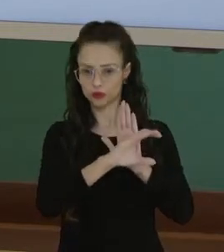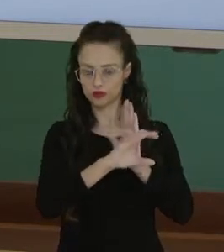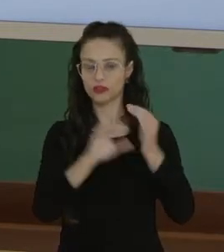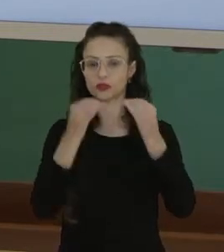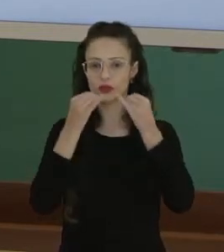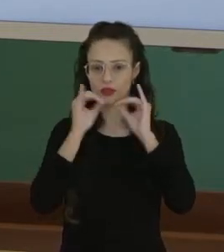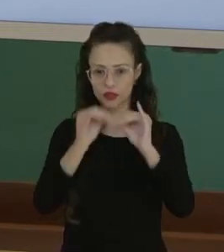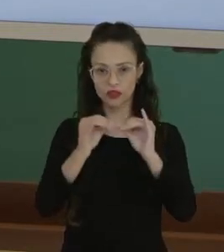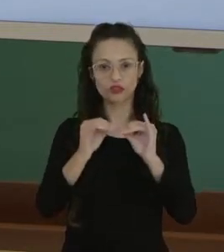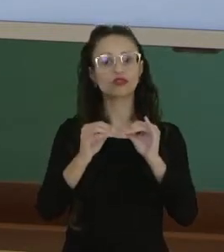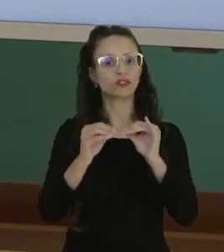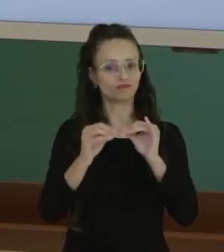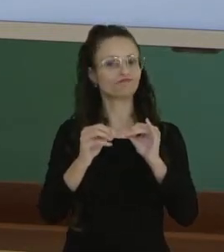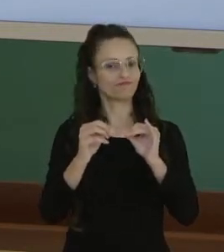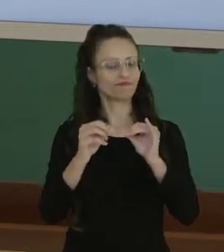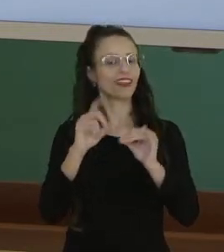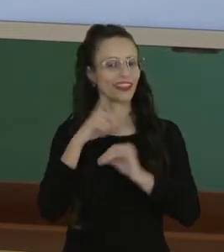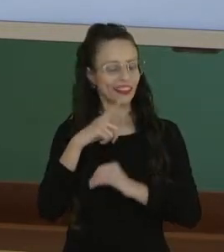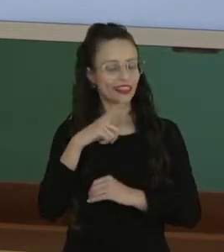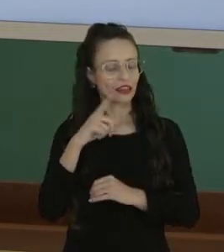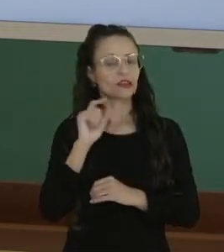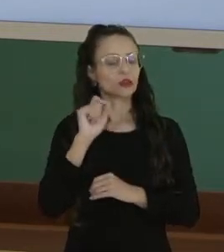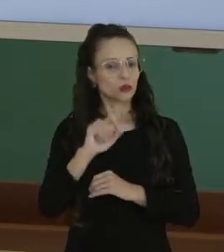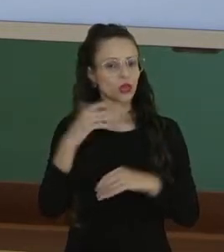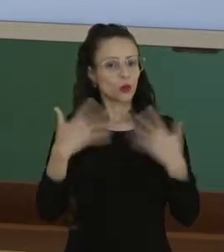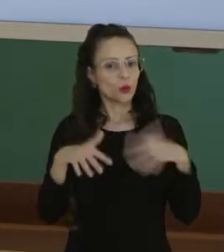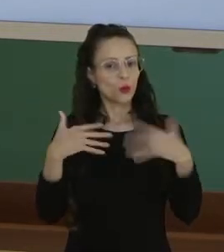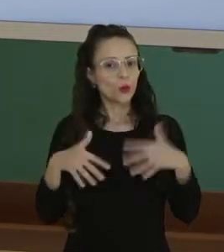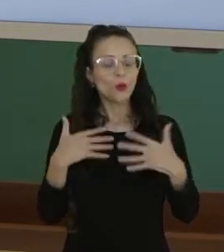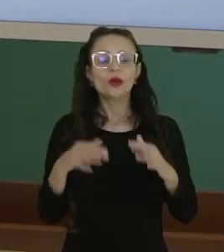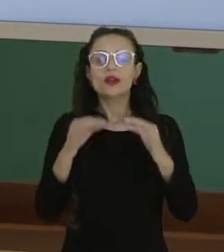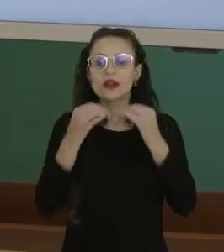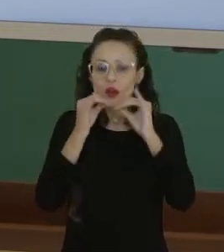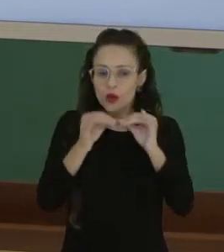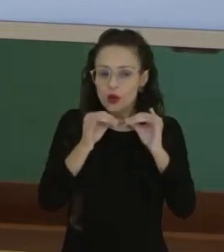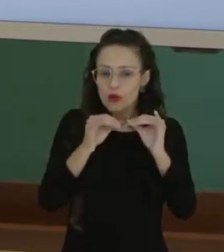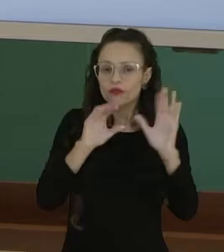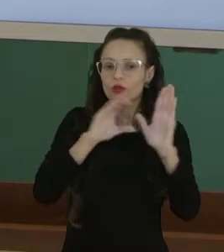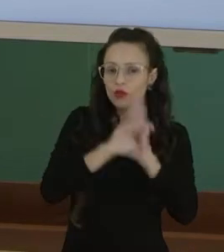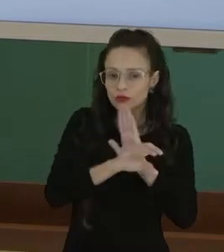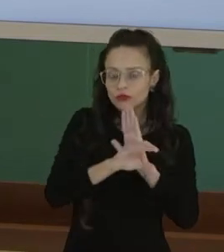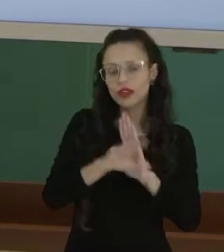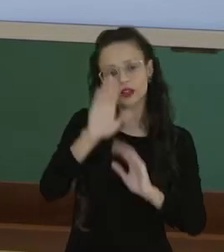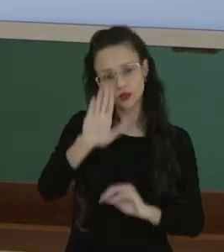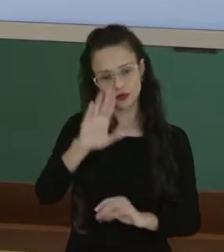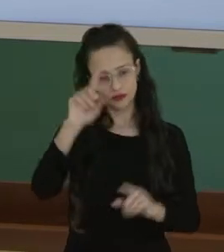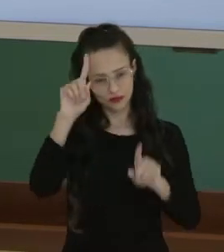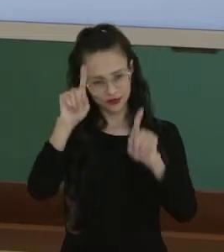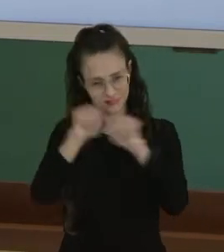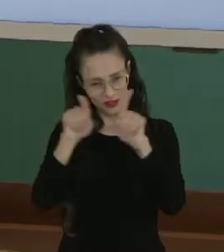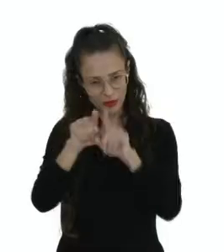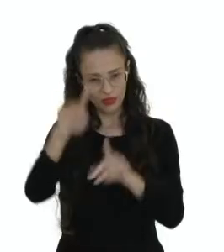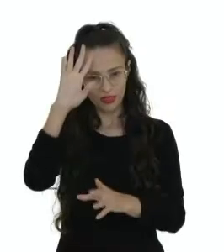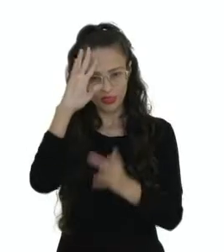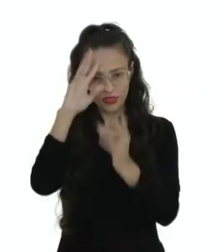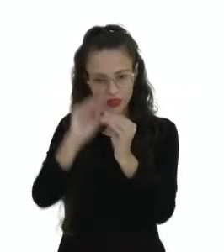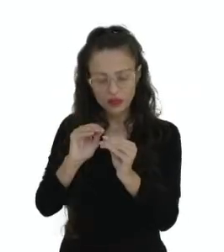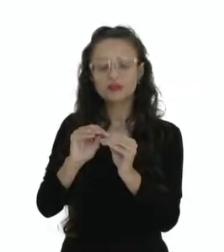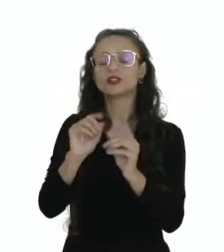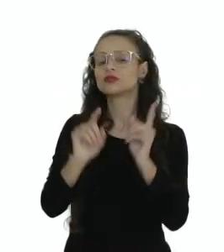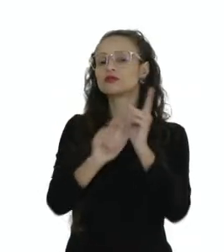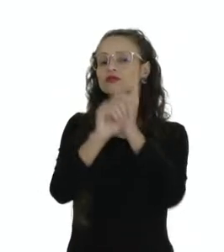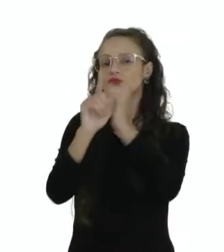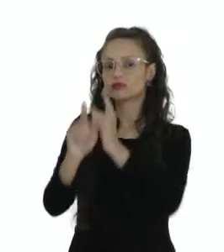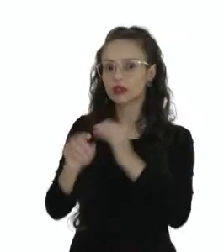é amplo e complexo, ou seja, entender o que é o conceito de energia, que é amplo e complexo, identificar que a energia pode ser